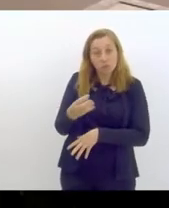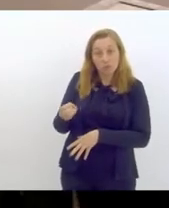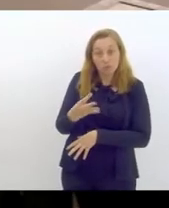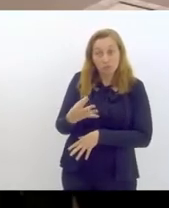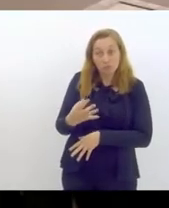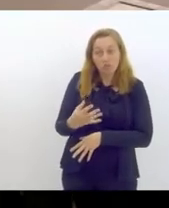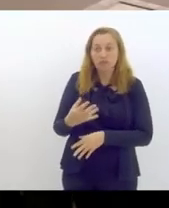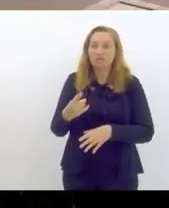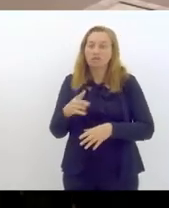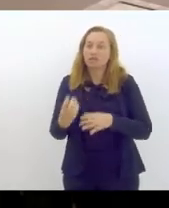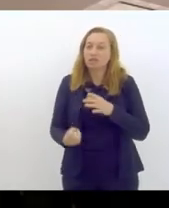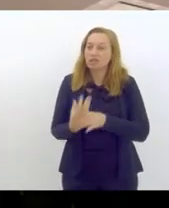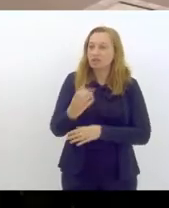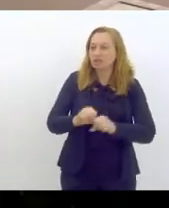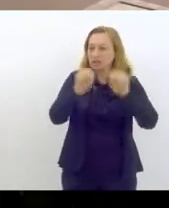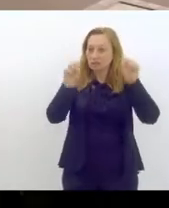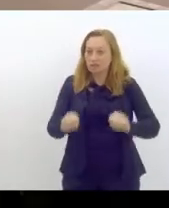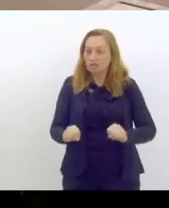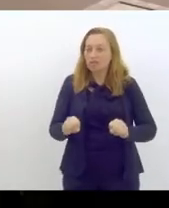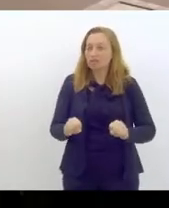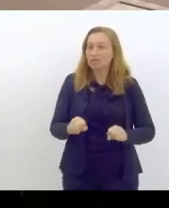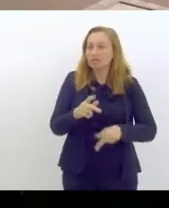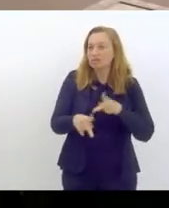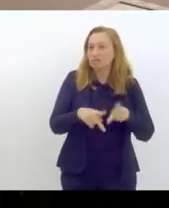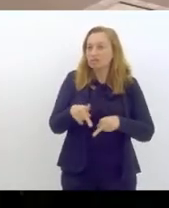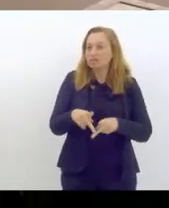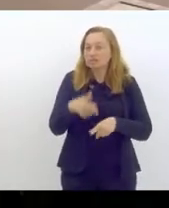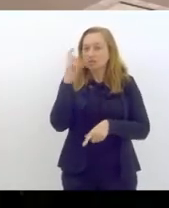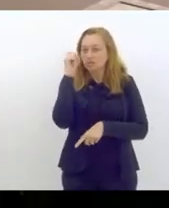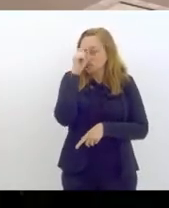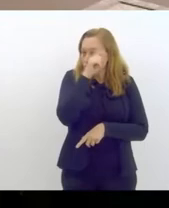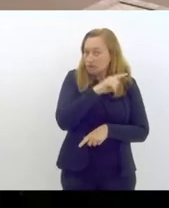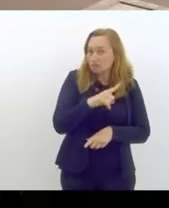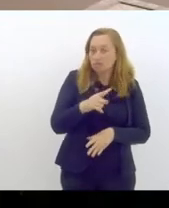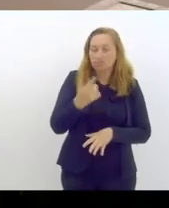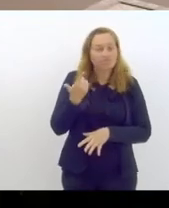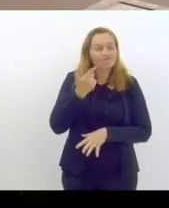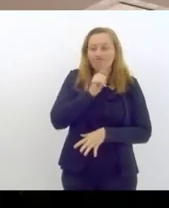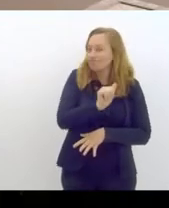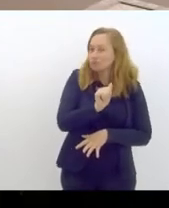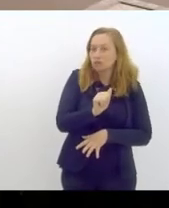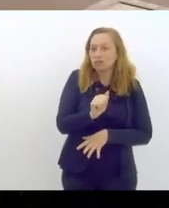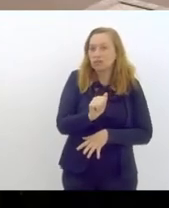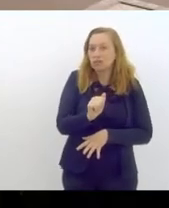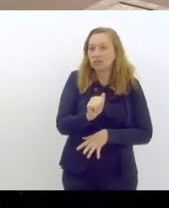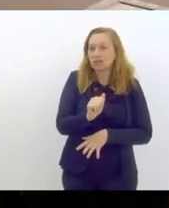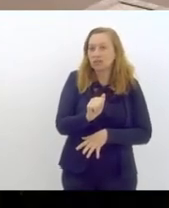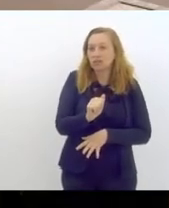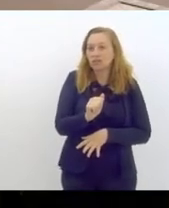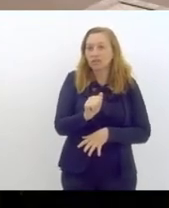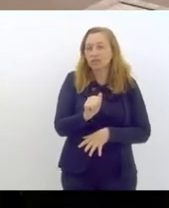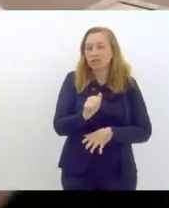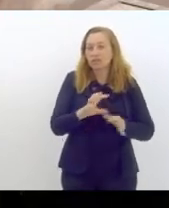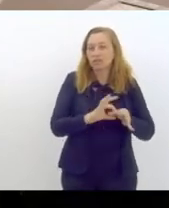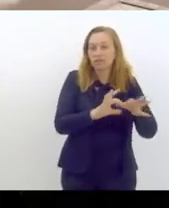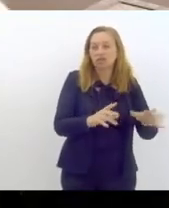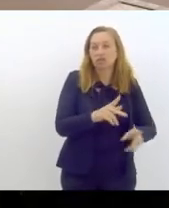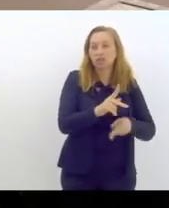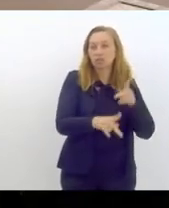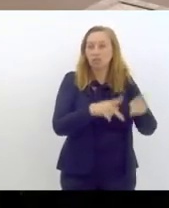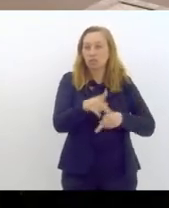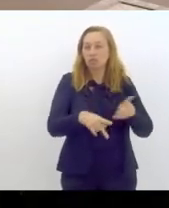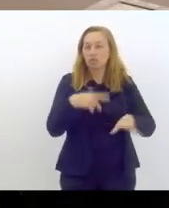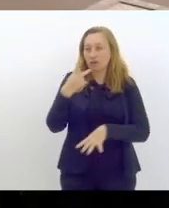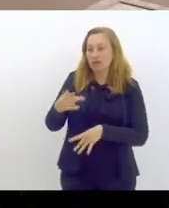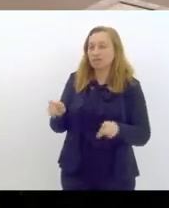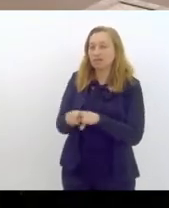vezes você cria um sistema de participação popular tão burocrático que você não consegue botar a sociedade para falar. Dá de parabéns ao